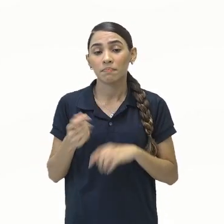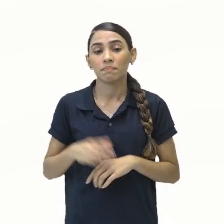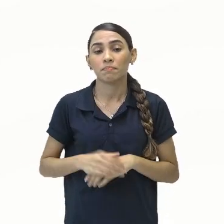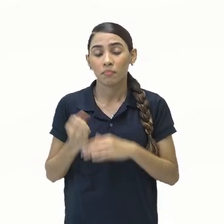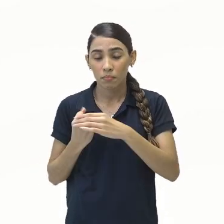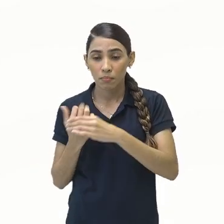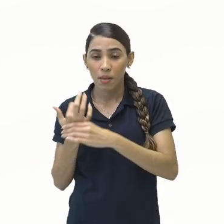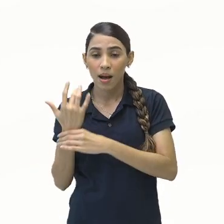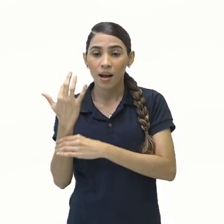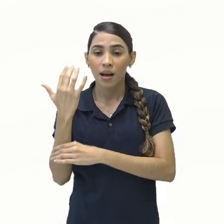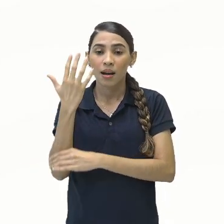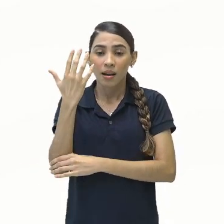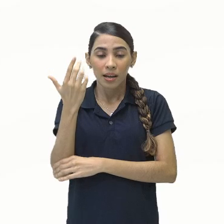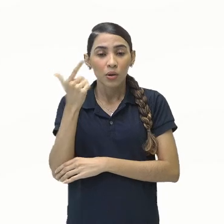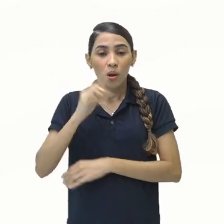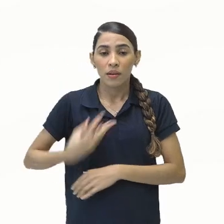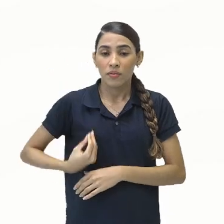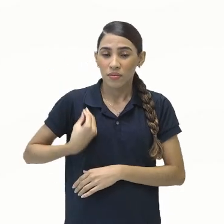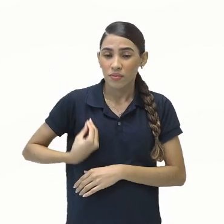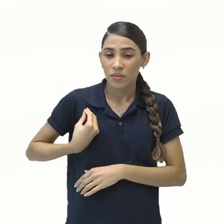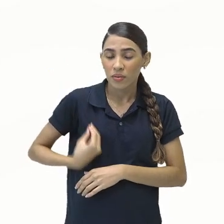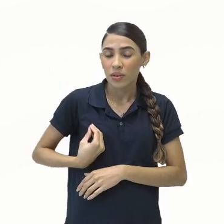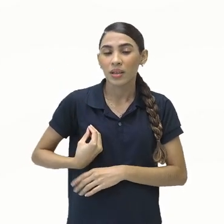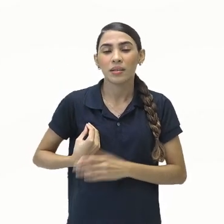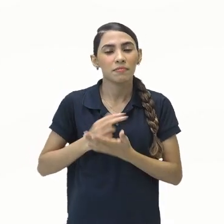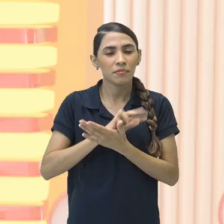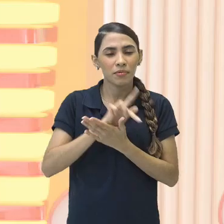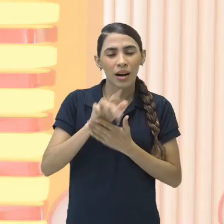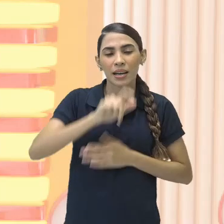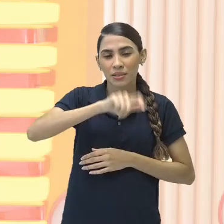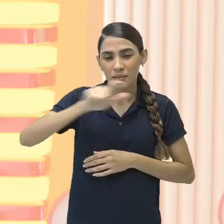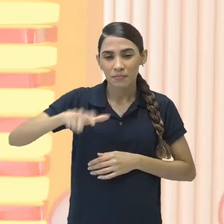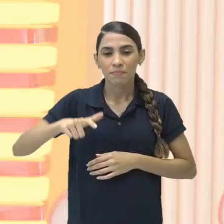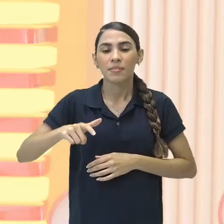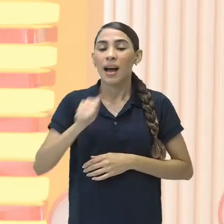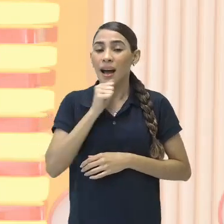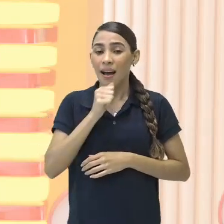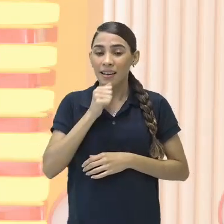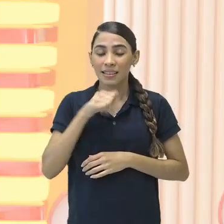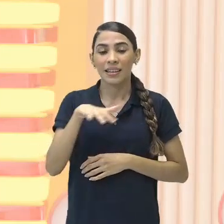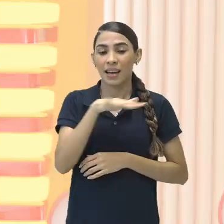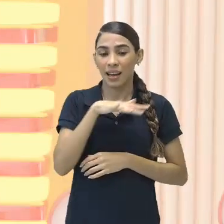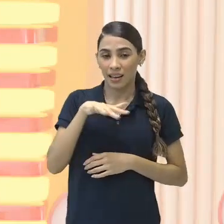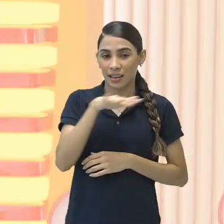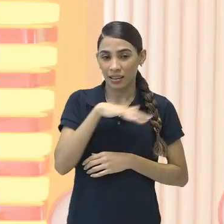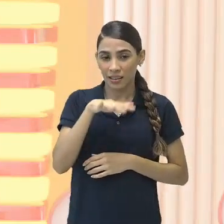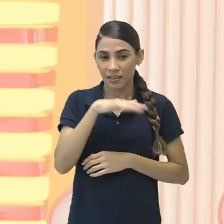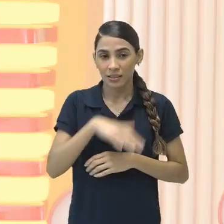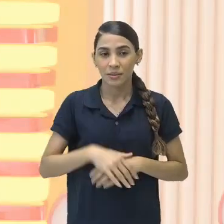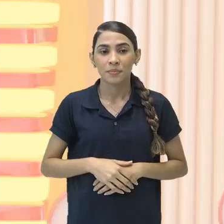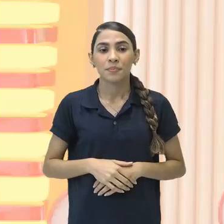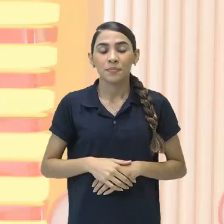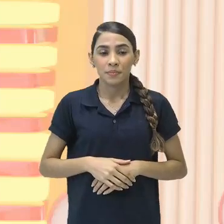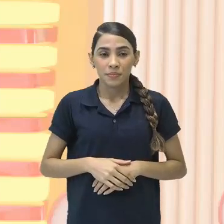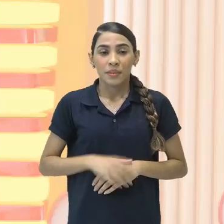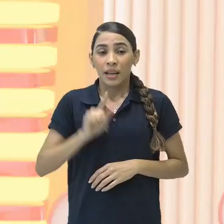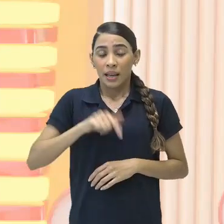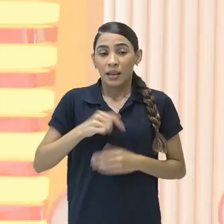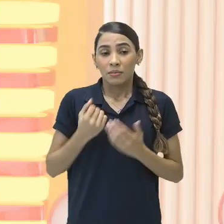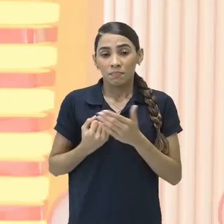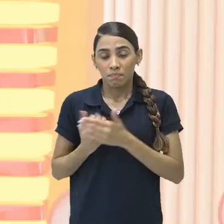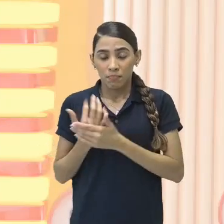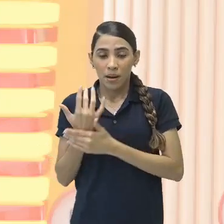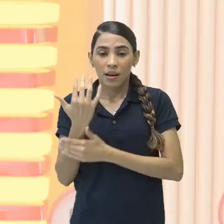né? E assegura a sobrevivência de milhares de pessoas ainda, né? Em várias áreas por onde esse solo ainda é